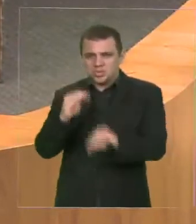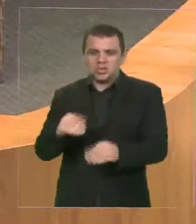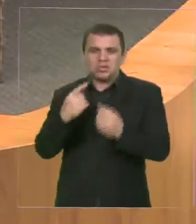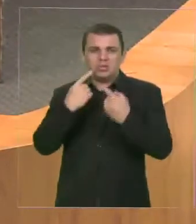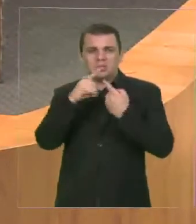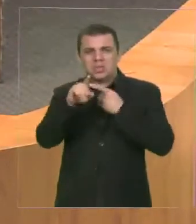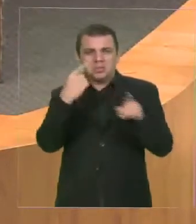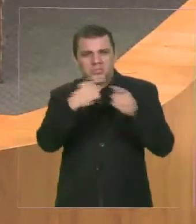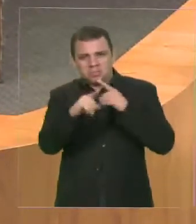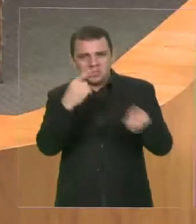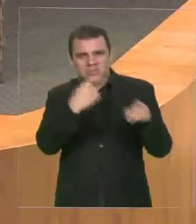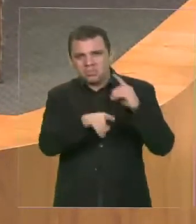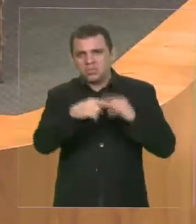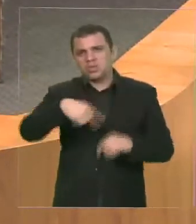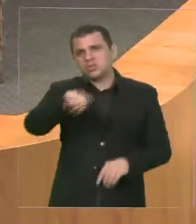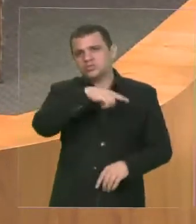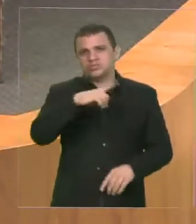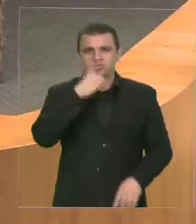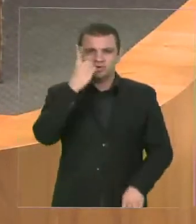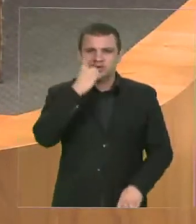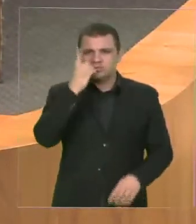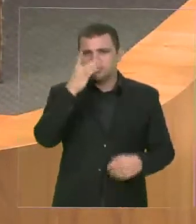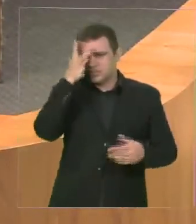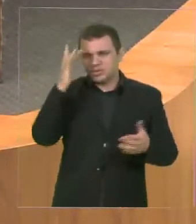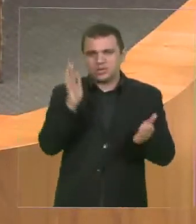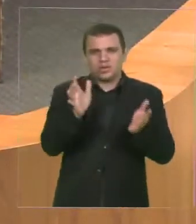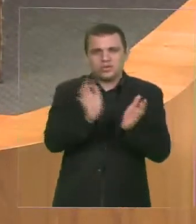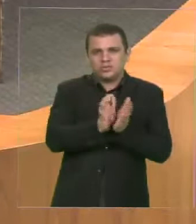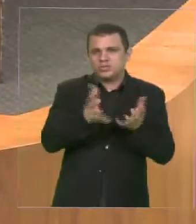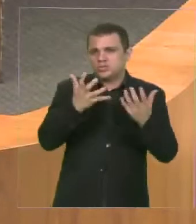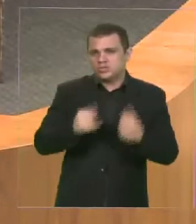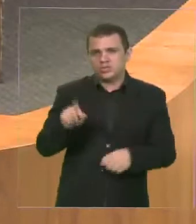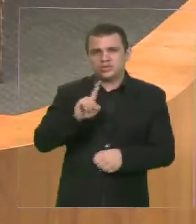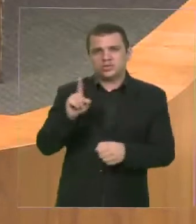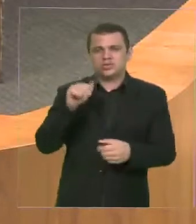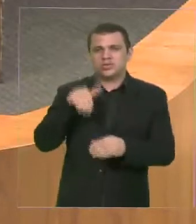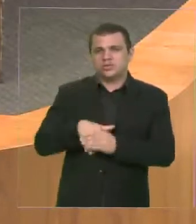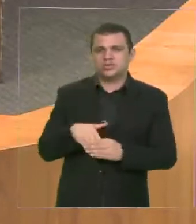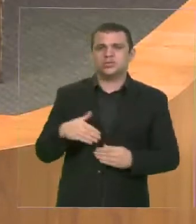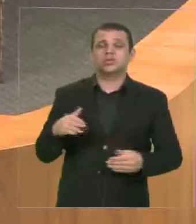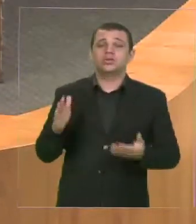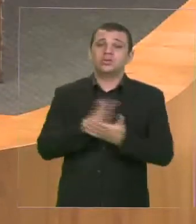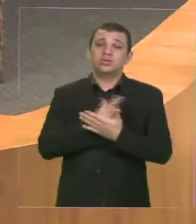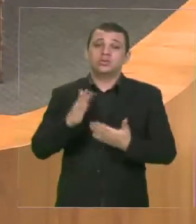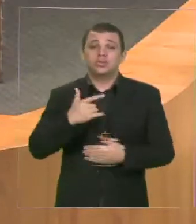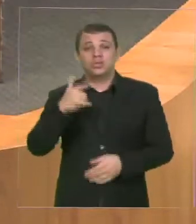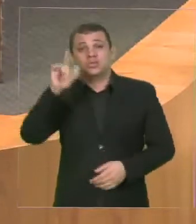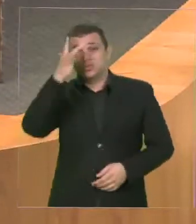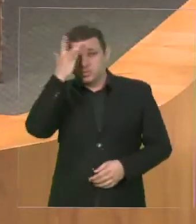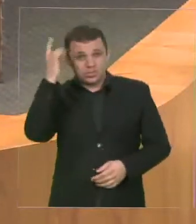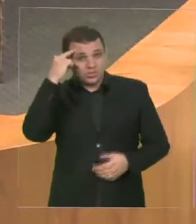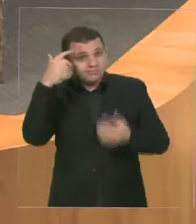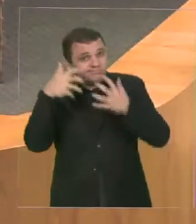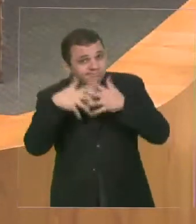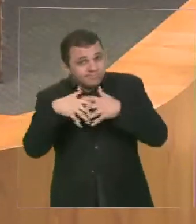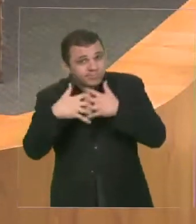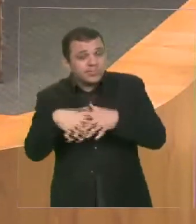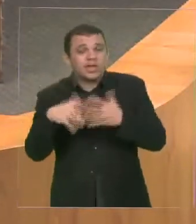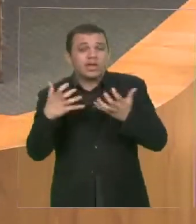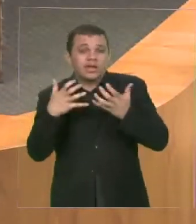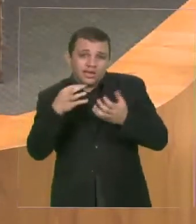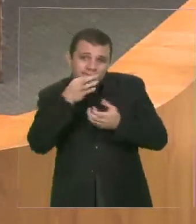tripudiar e agredir os adversários políticos, e alguns outros, de maneira sensata, até tentaram, de